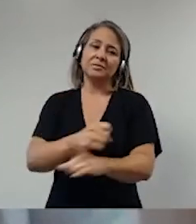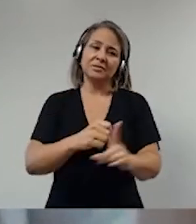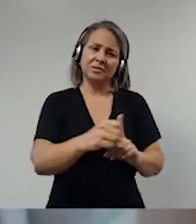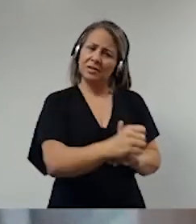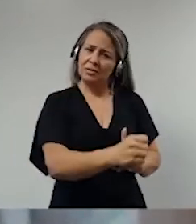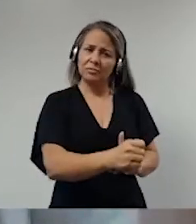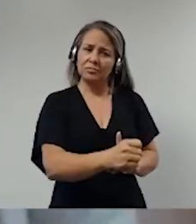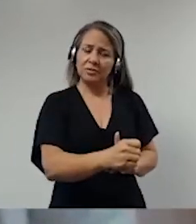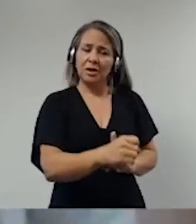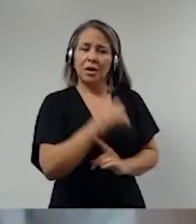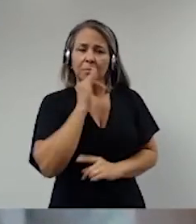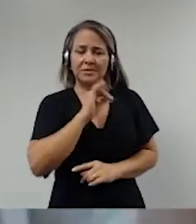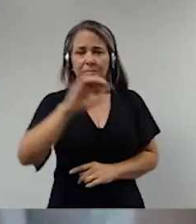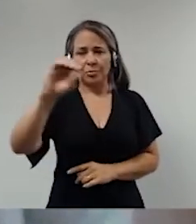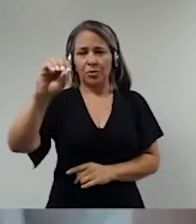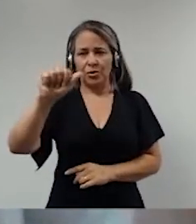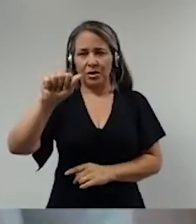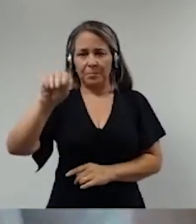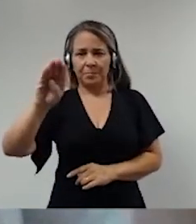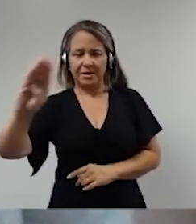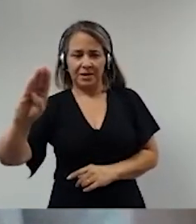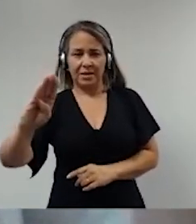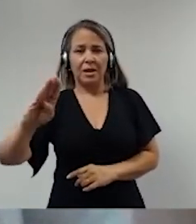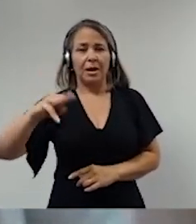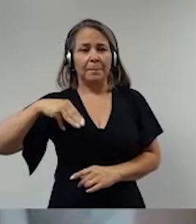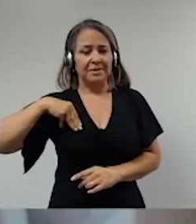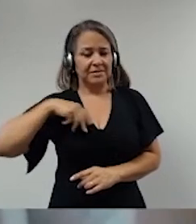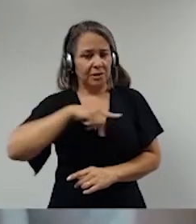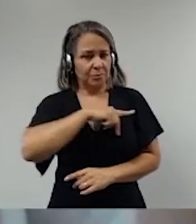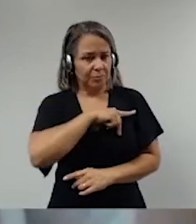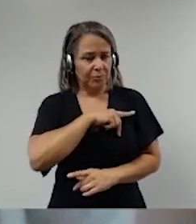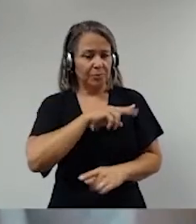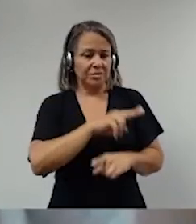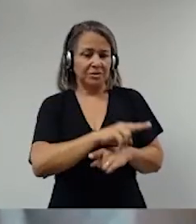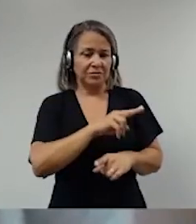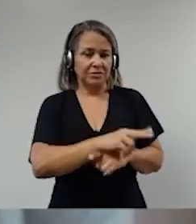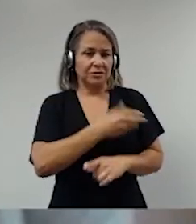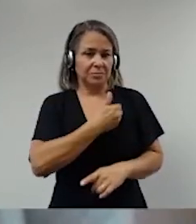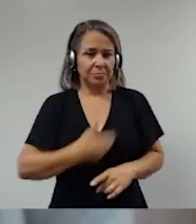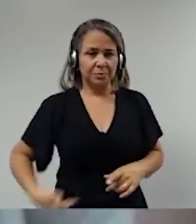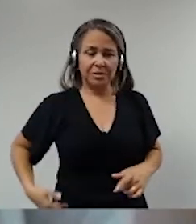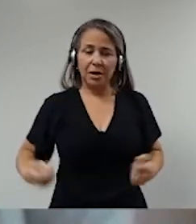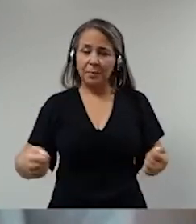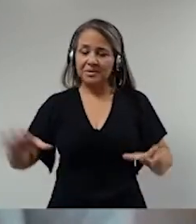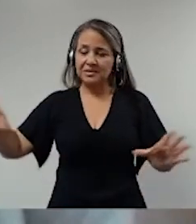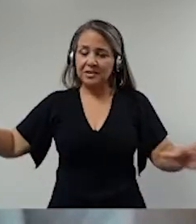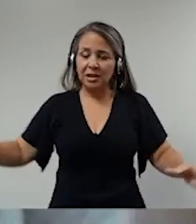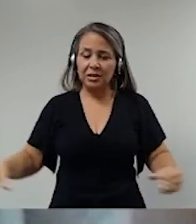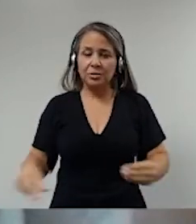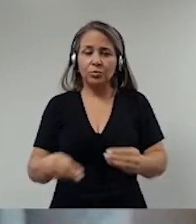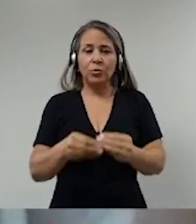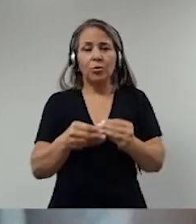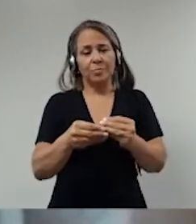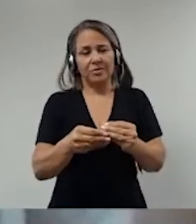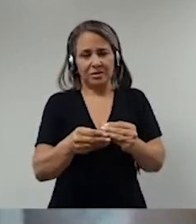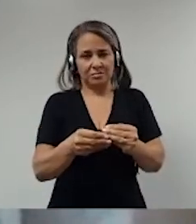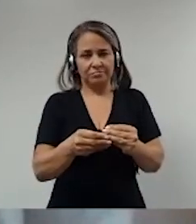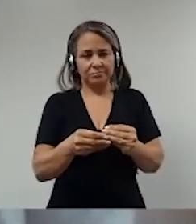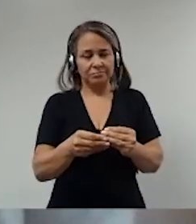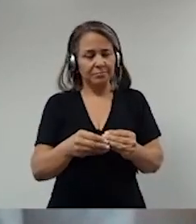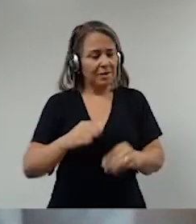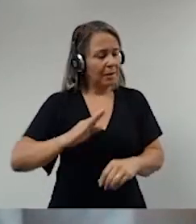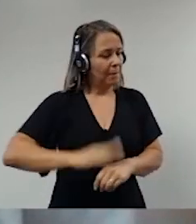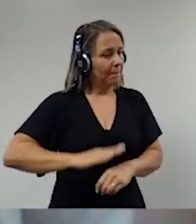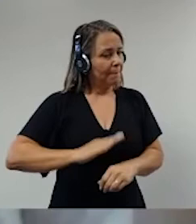Então, OAB, Ministério Público, Defensoria Pública, precisa incorporar de forma muito